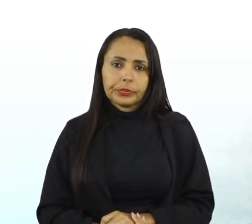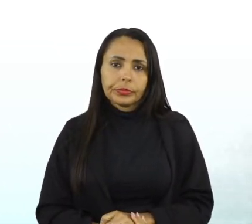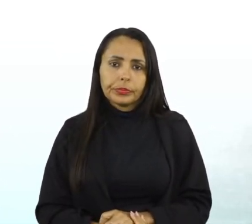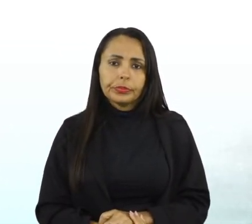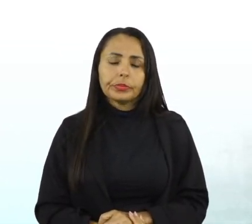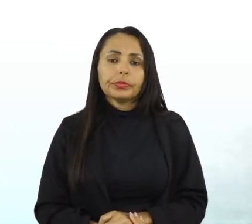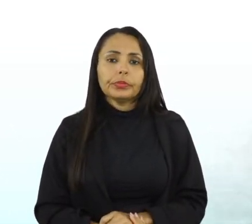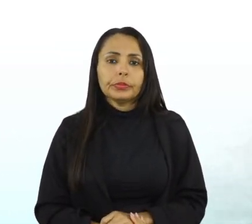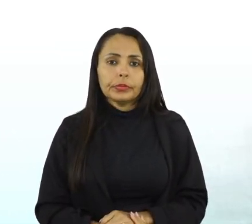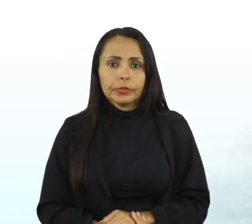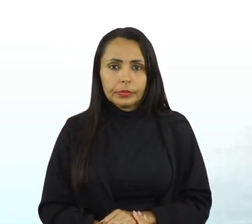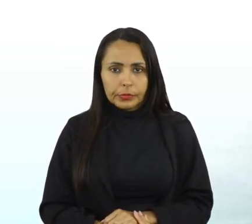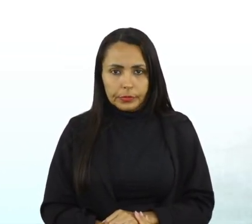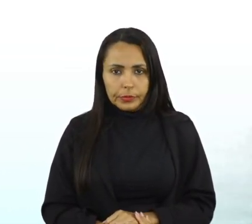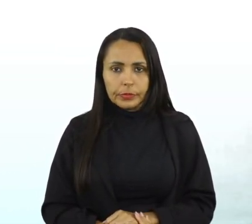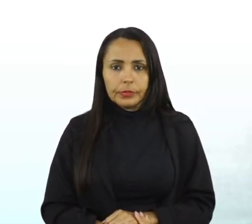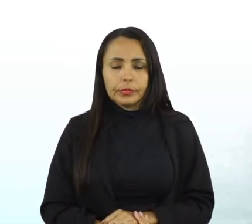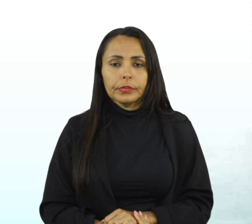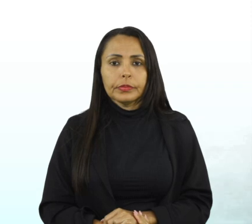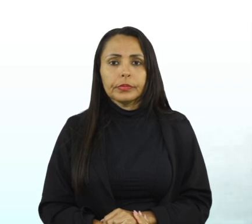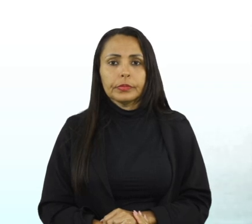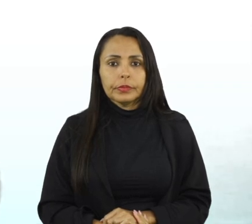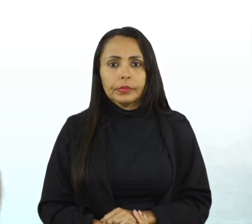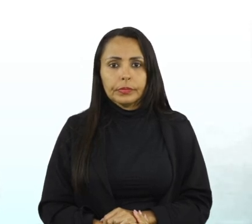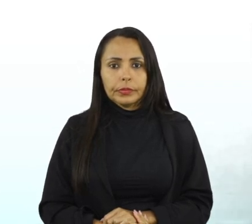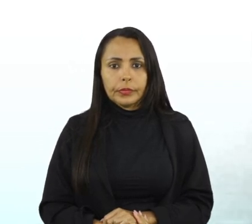linguagem, nível culto, padrão.